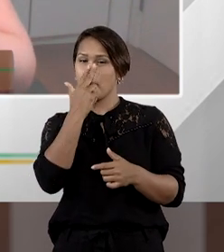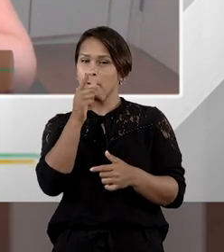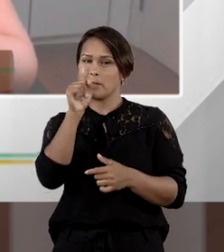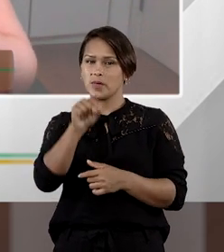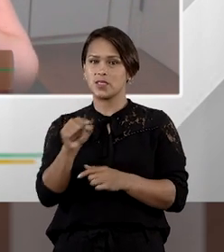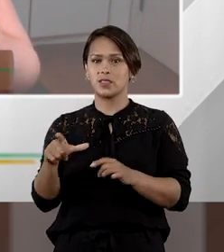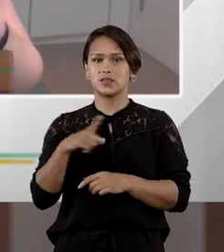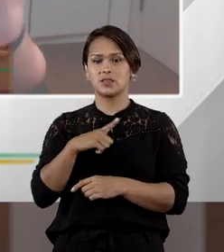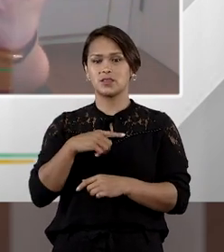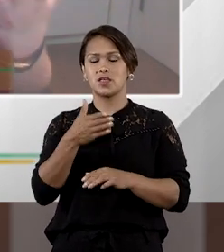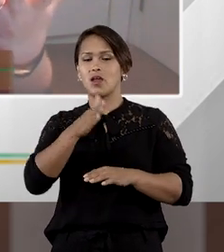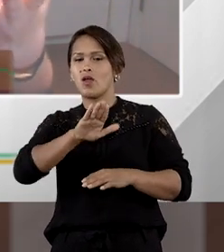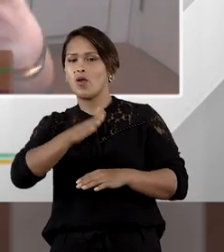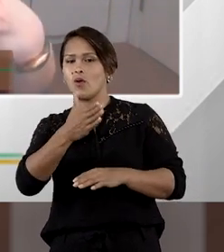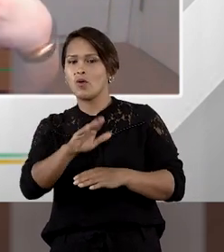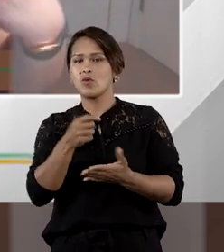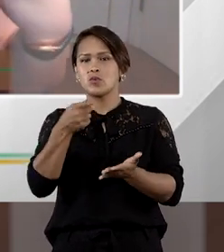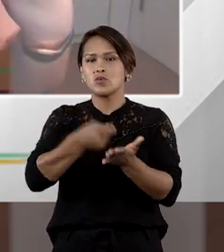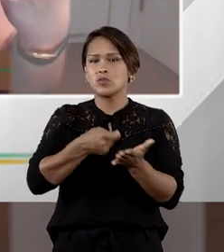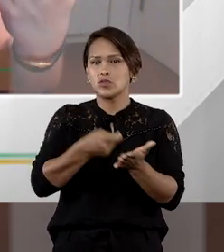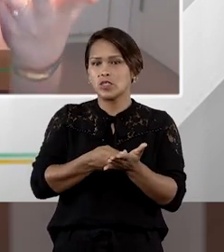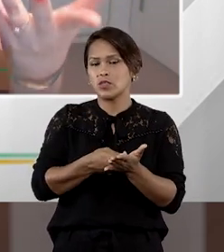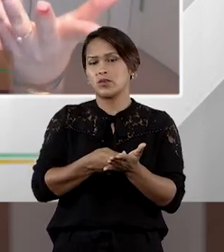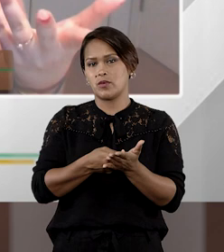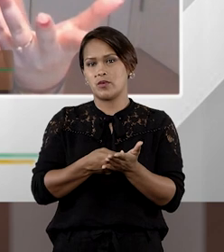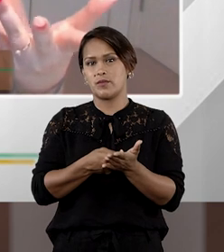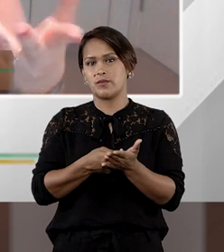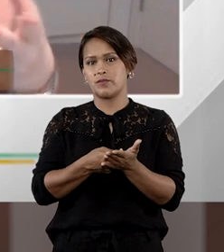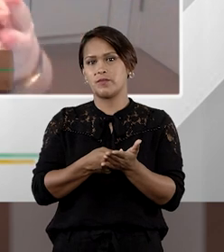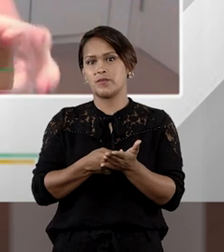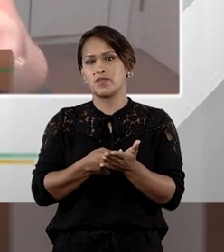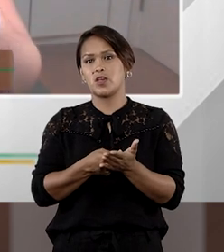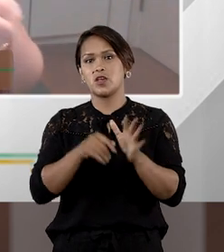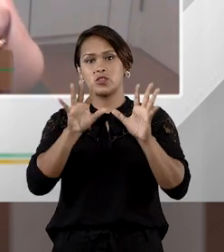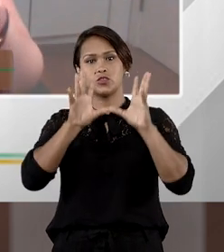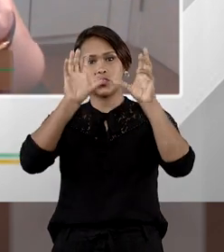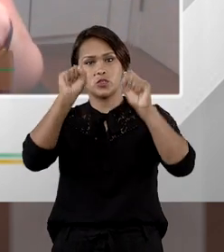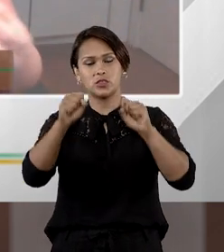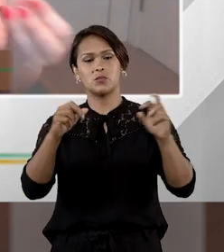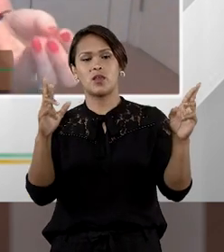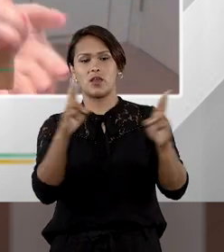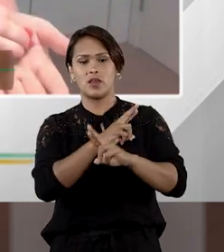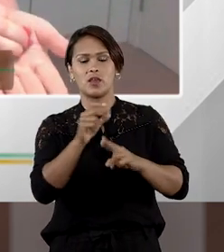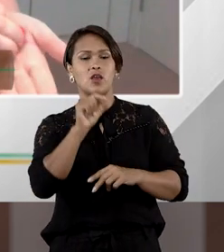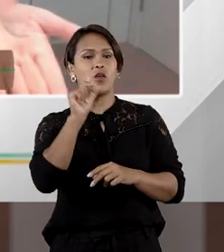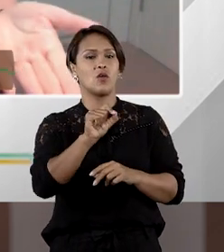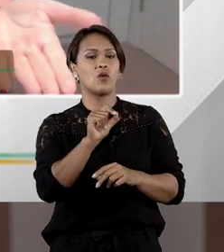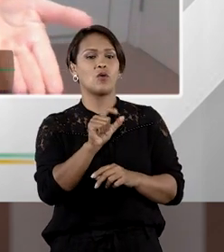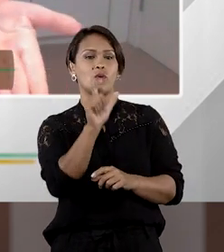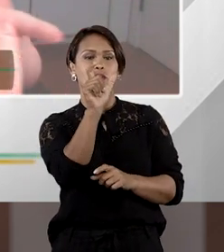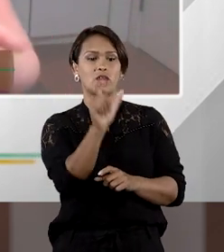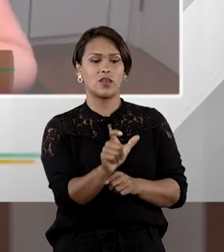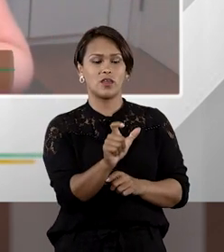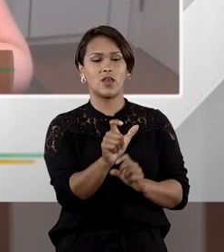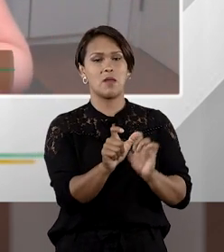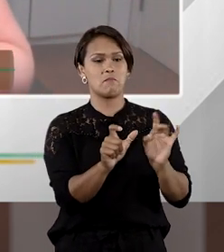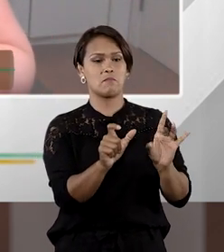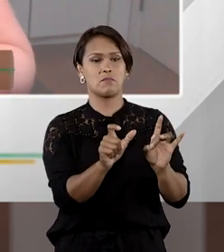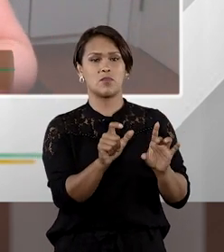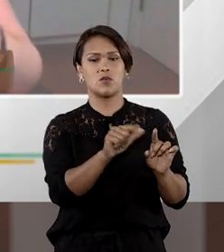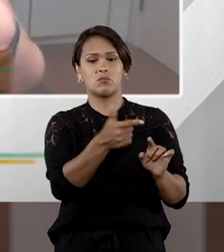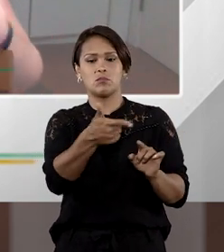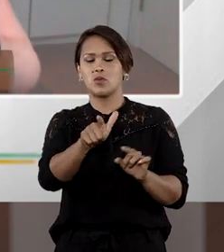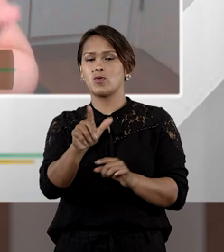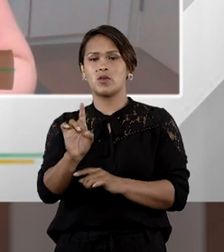parece? Eu acho que existe, às vezes, um rigor excessivo dos tribunais em relação ao que é excusável ou